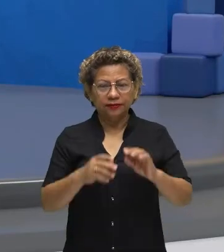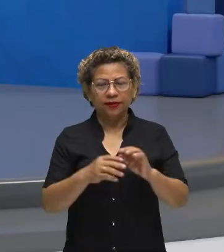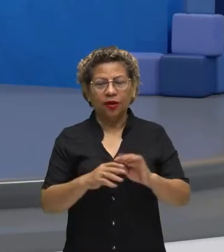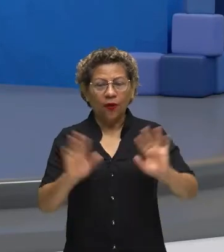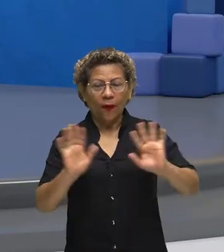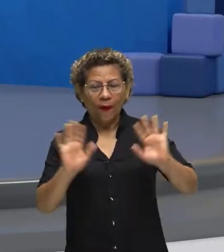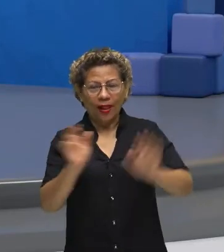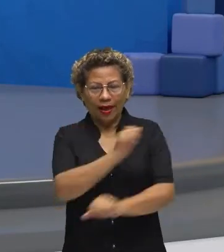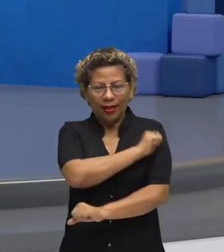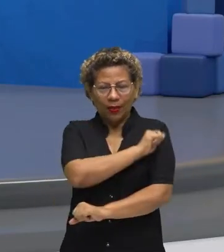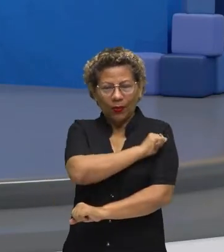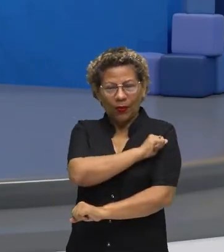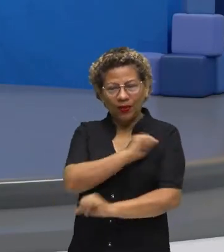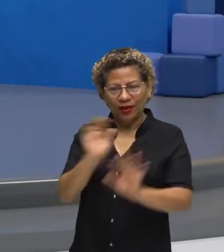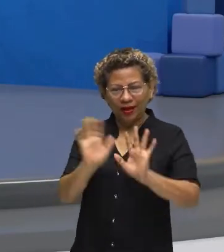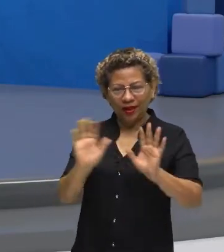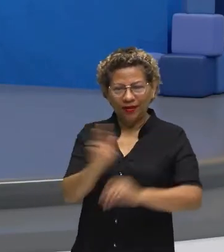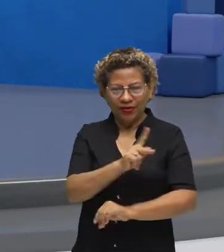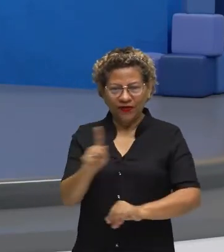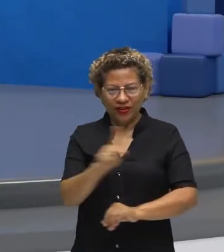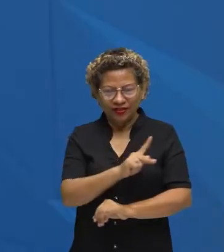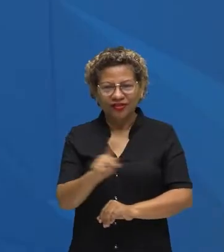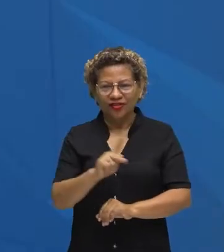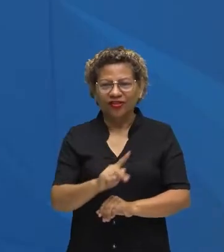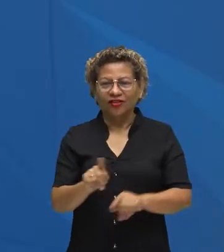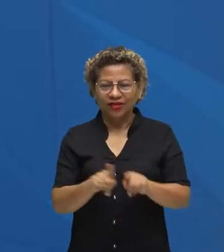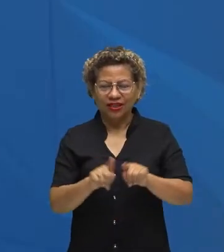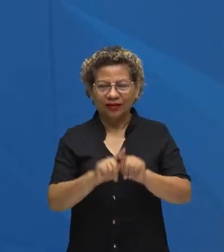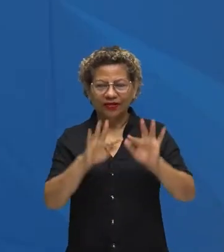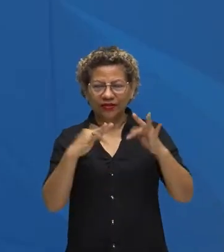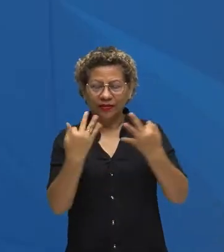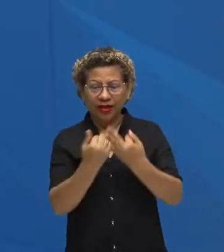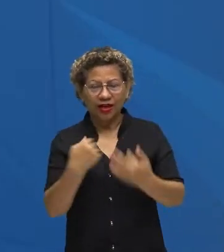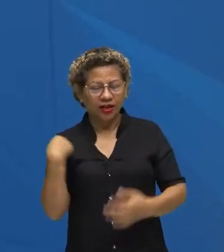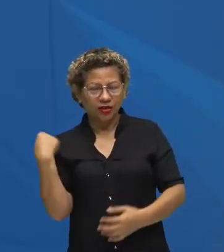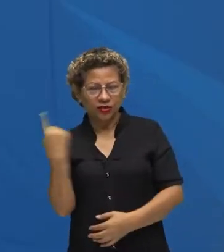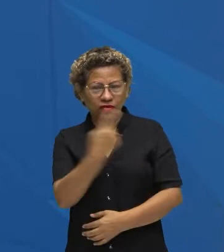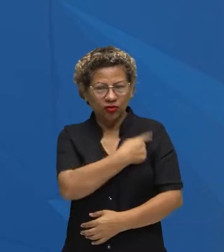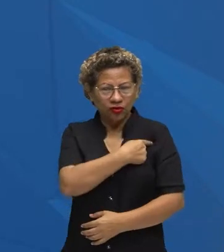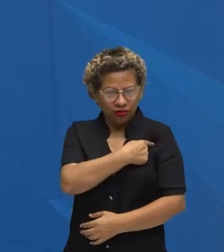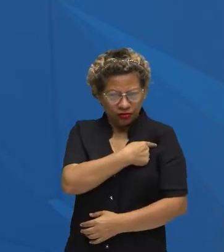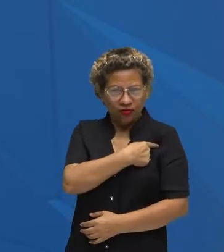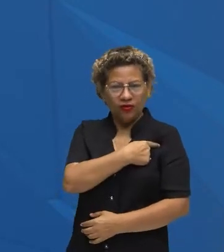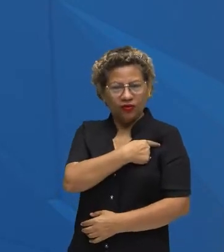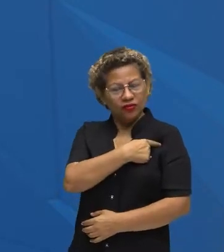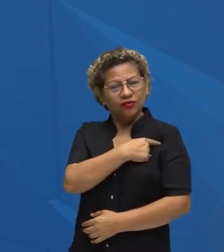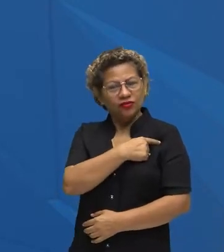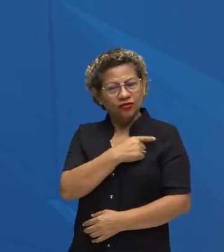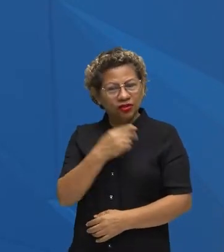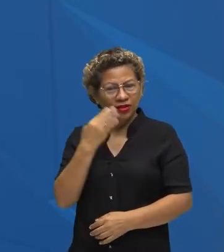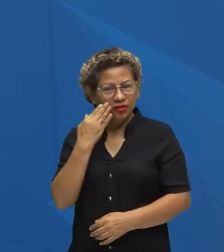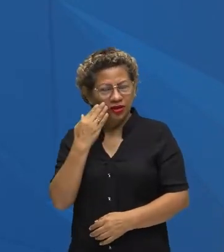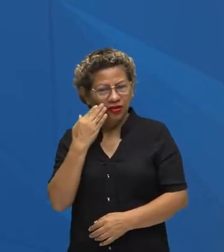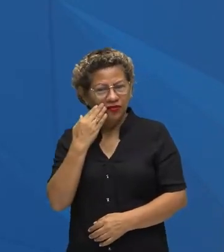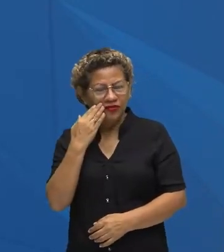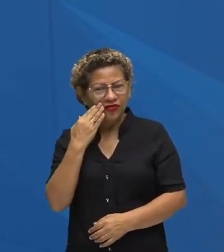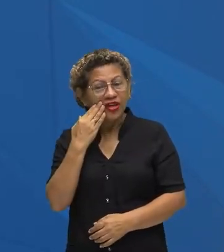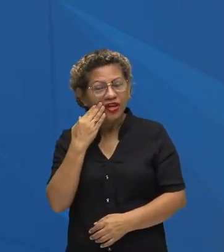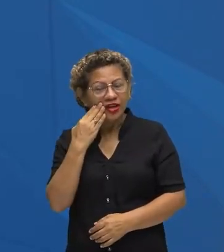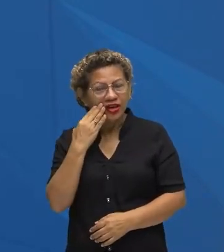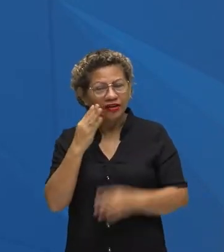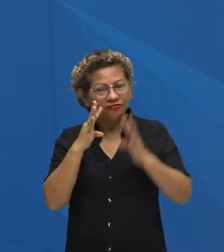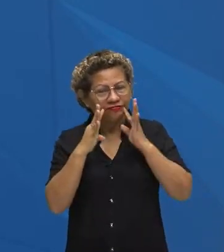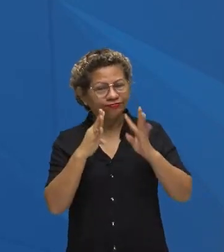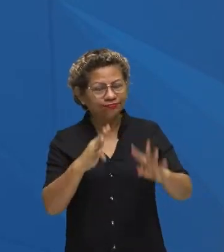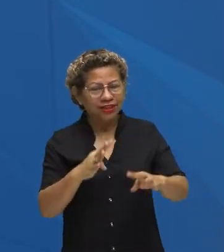alunos, olá professores, olá família, olá todo mundo que está assistindo aqui mais um Espia Essa Conversa. Eu sou a